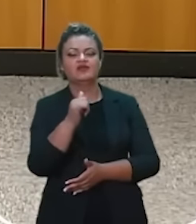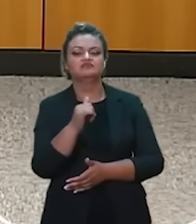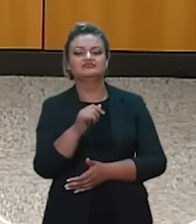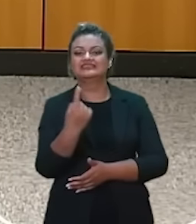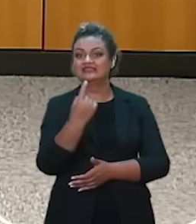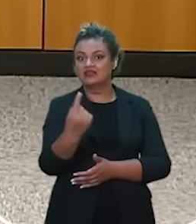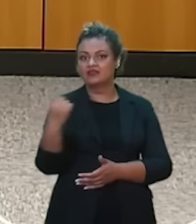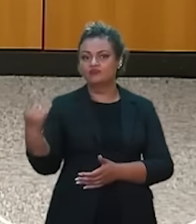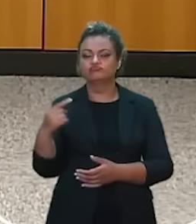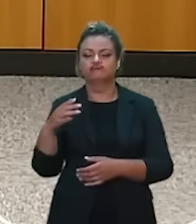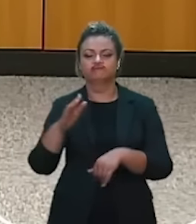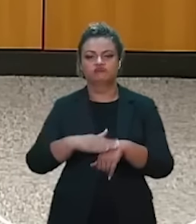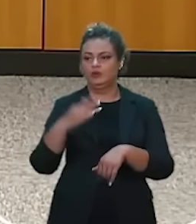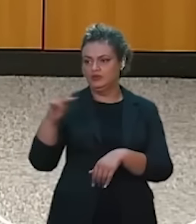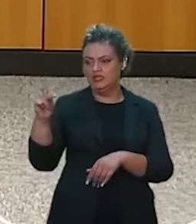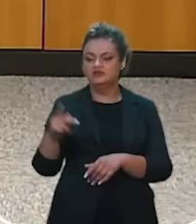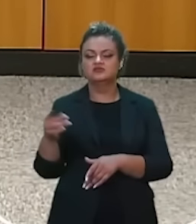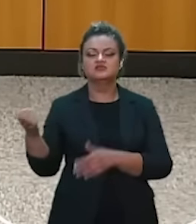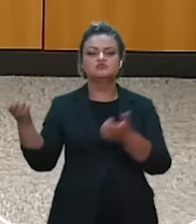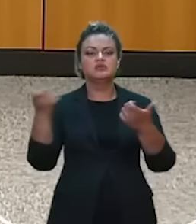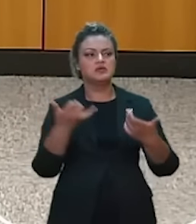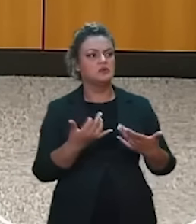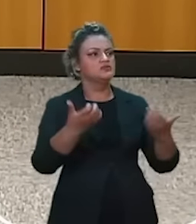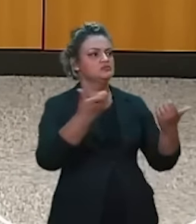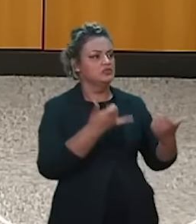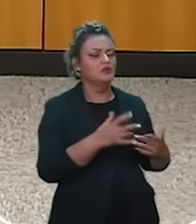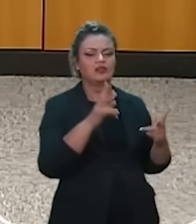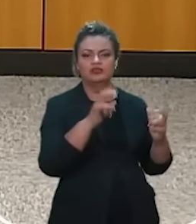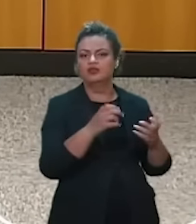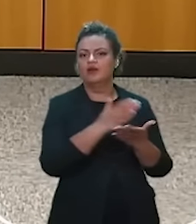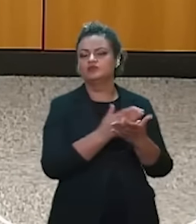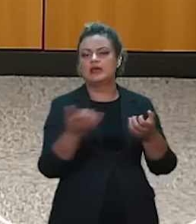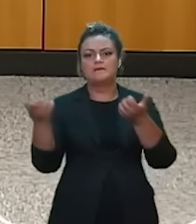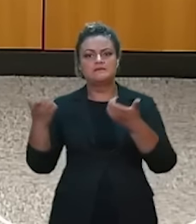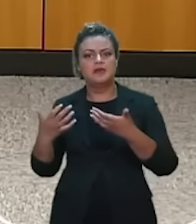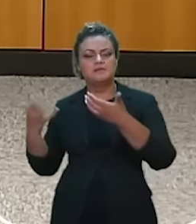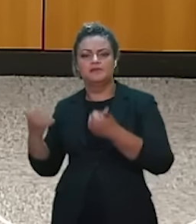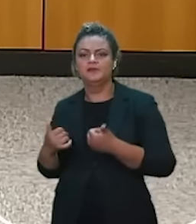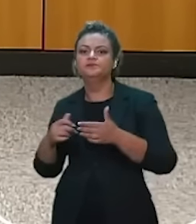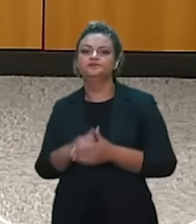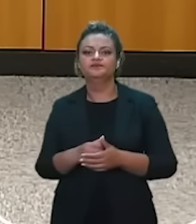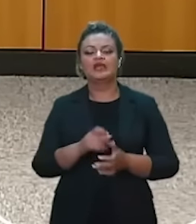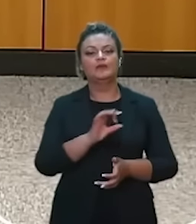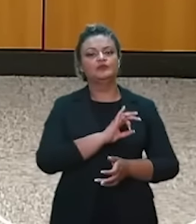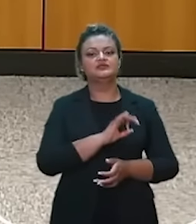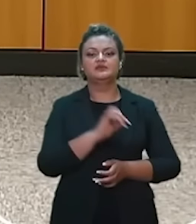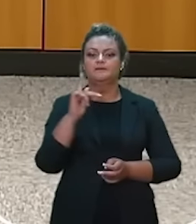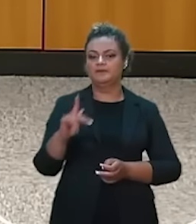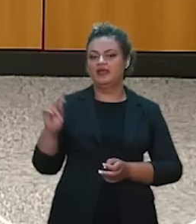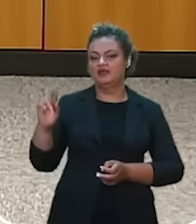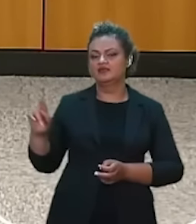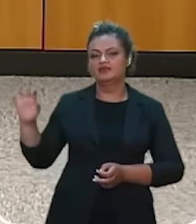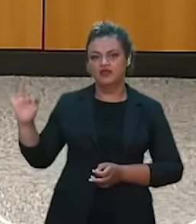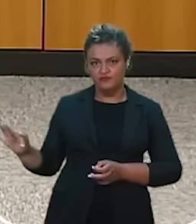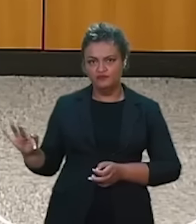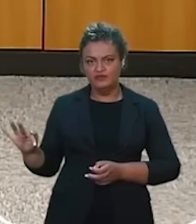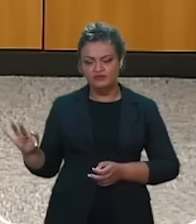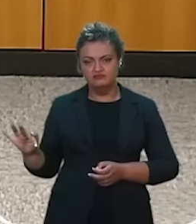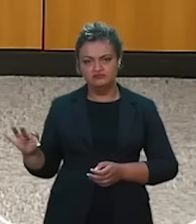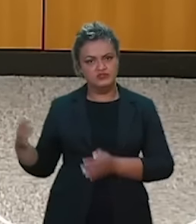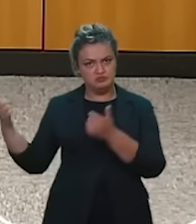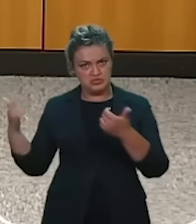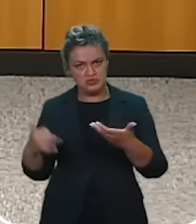um a seu modo enfatizou determinados temas então a polícia federal mencionou eh